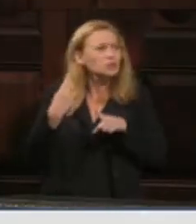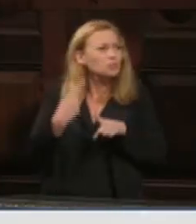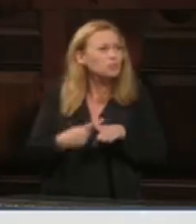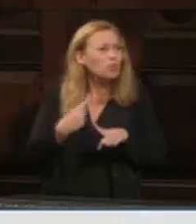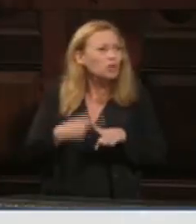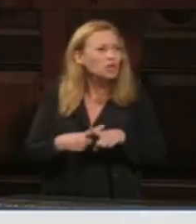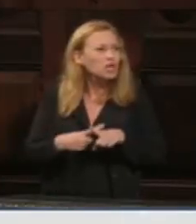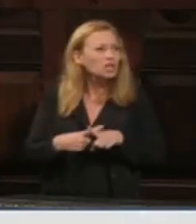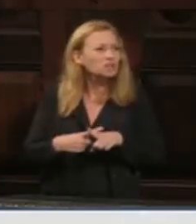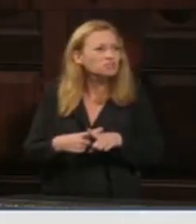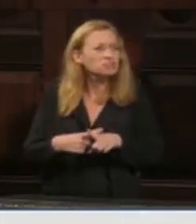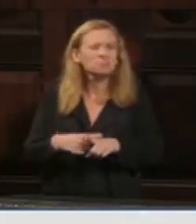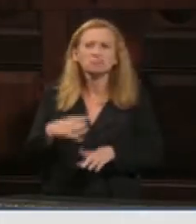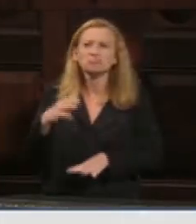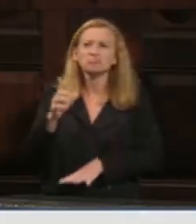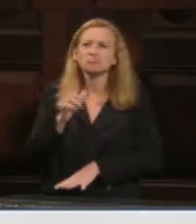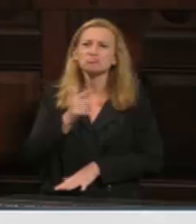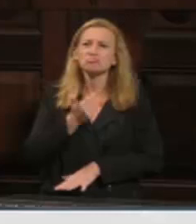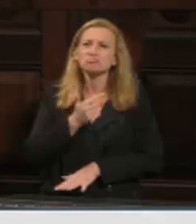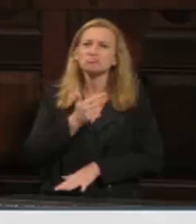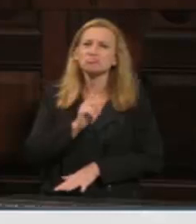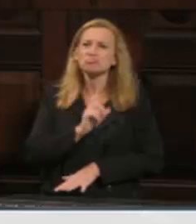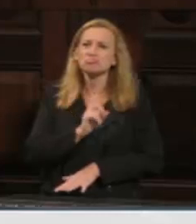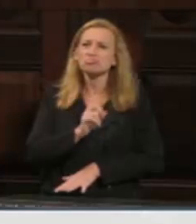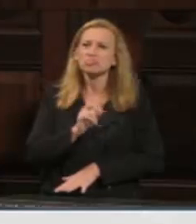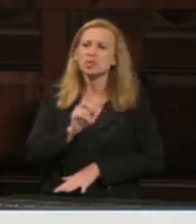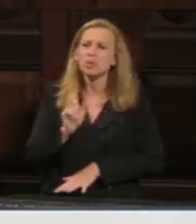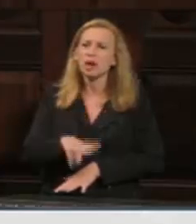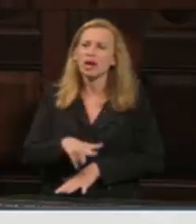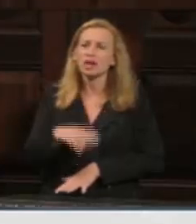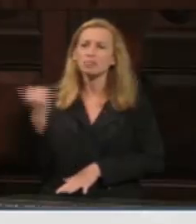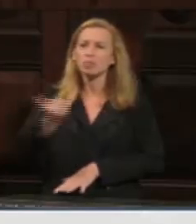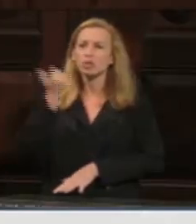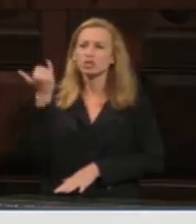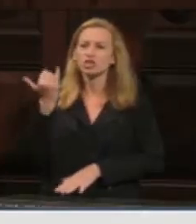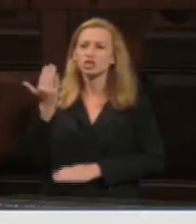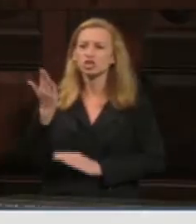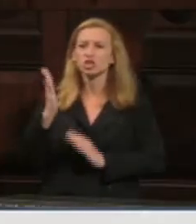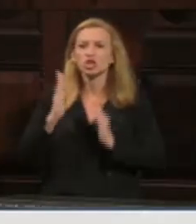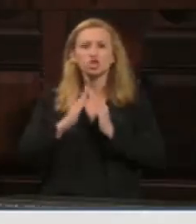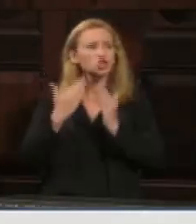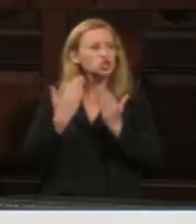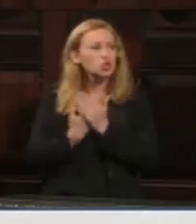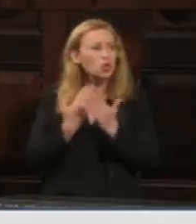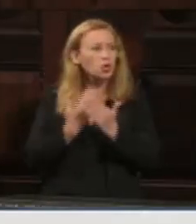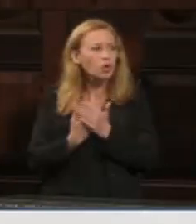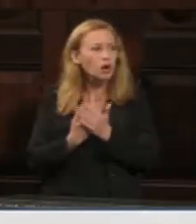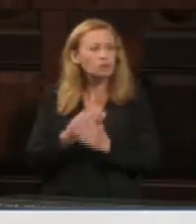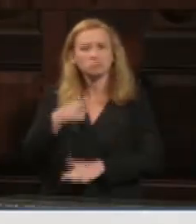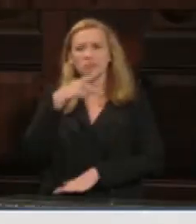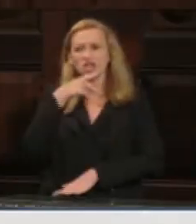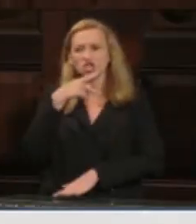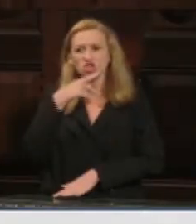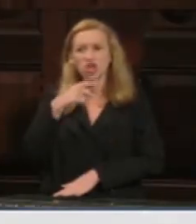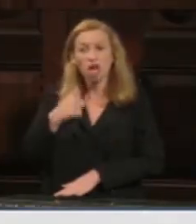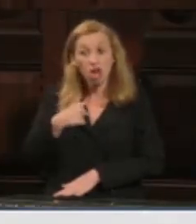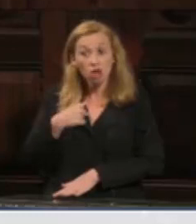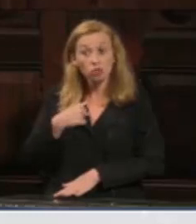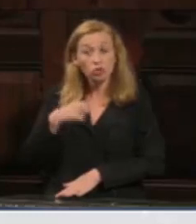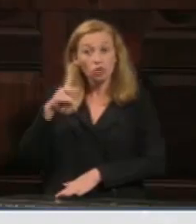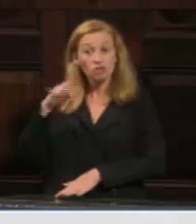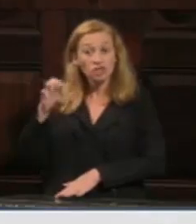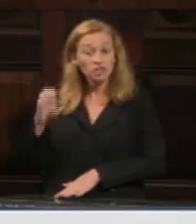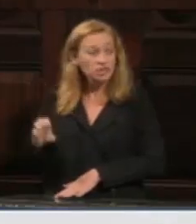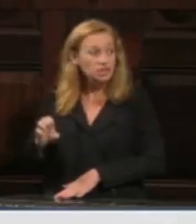acha importante escola sem partido. Um assunto bobo. Eu sou vice-líder de governo.